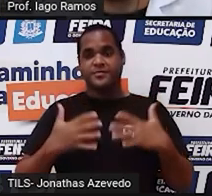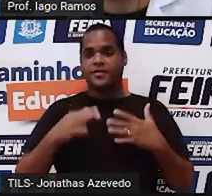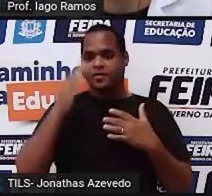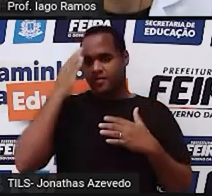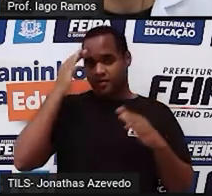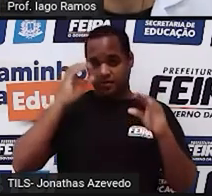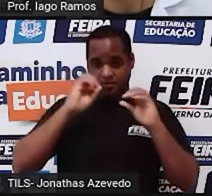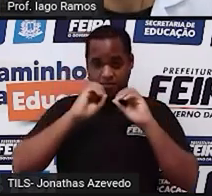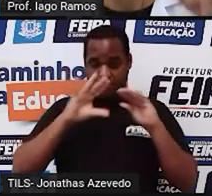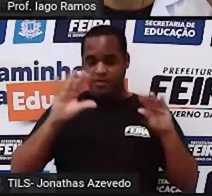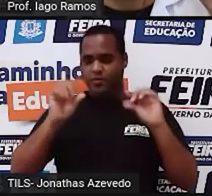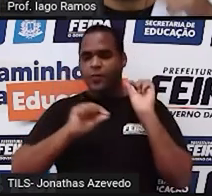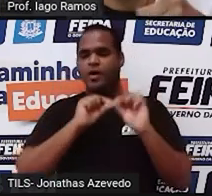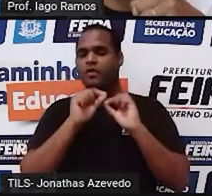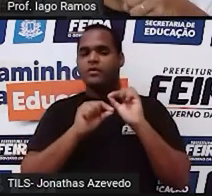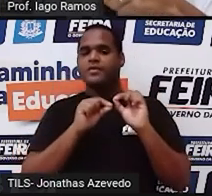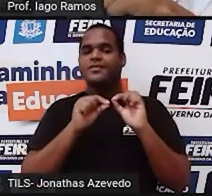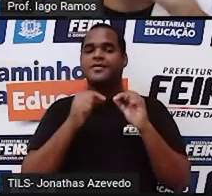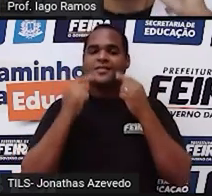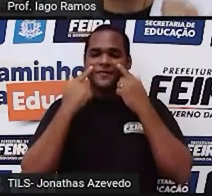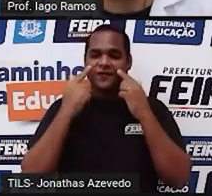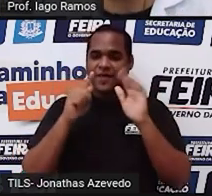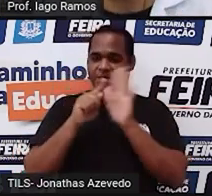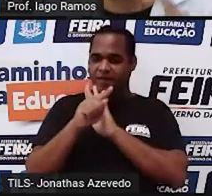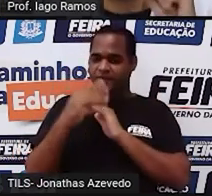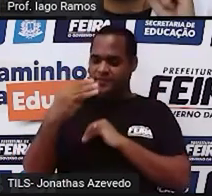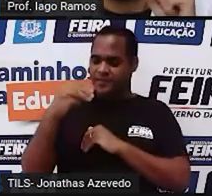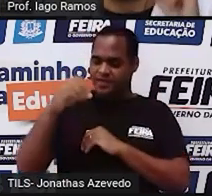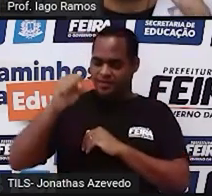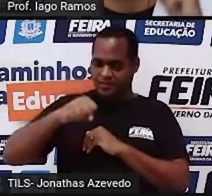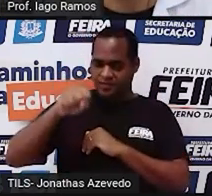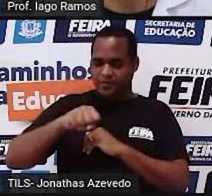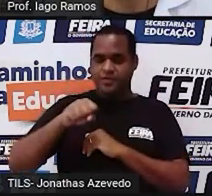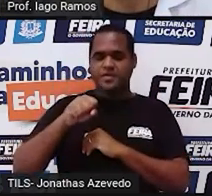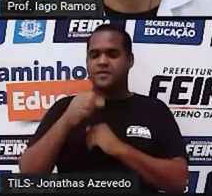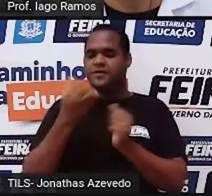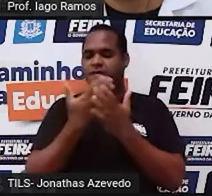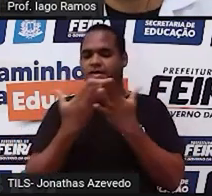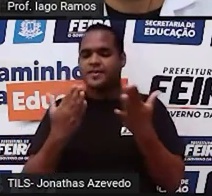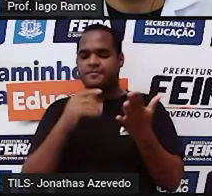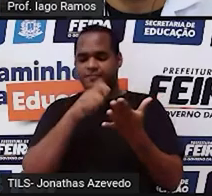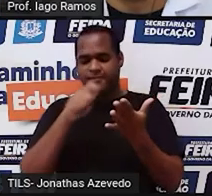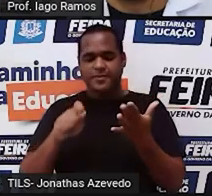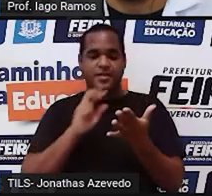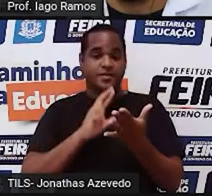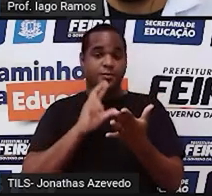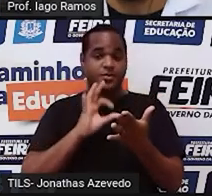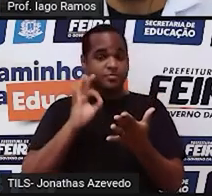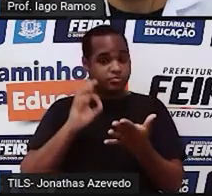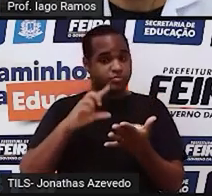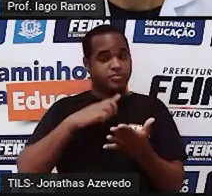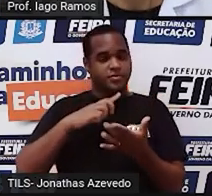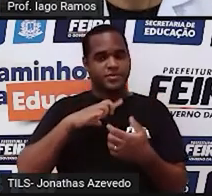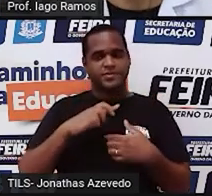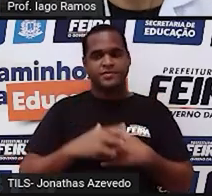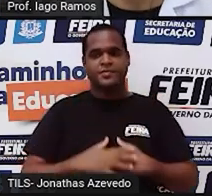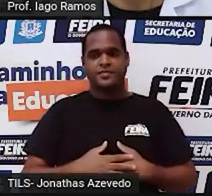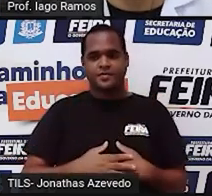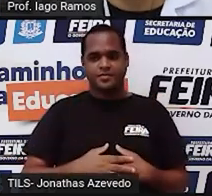entendeu direitinho perguntinha 30 segundos você está anotando sua resposta ó